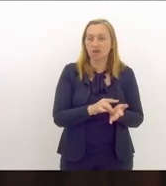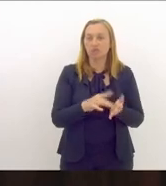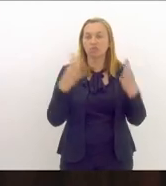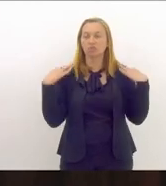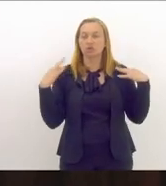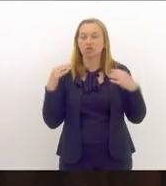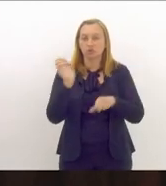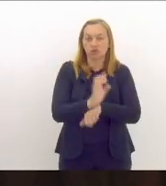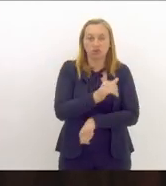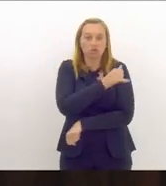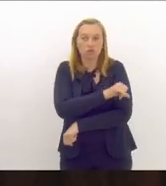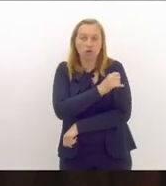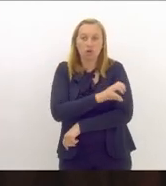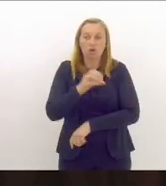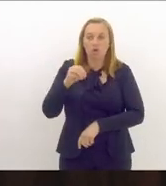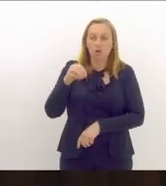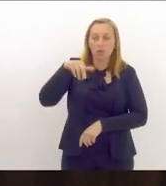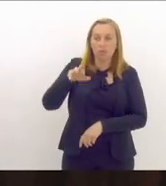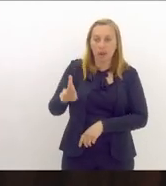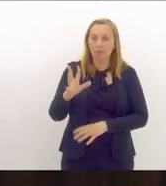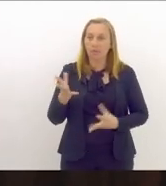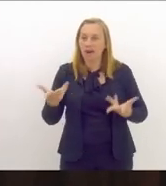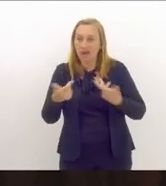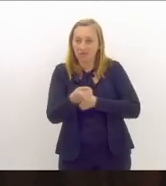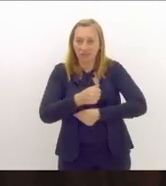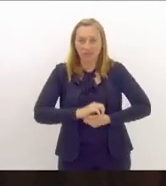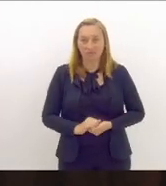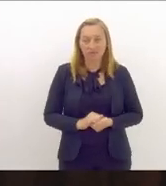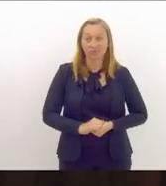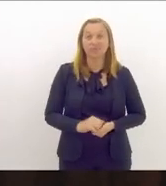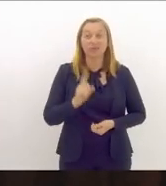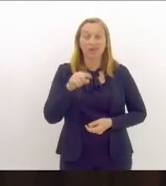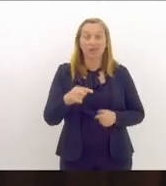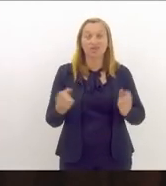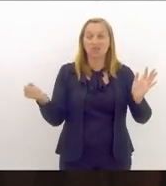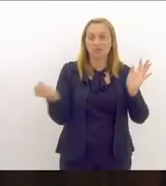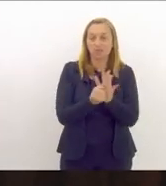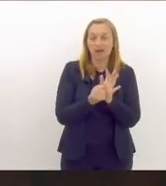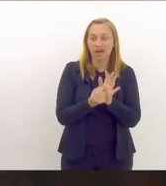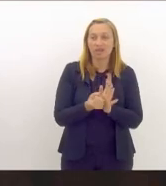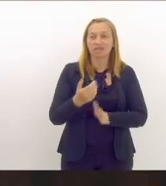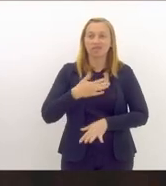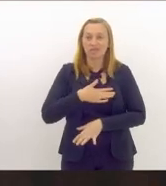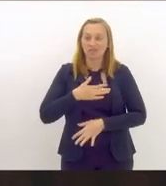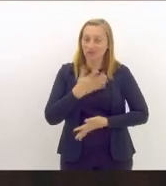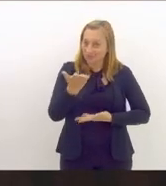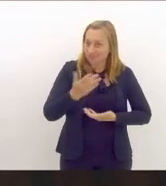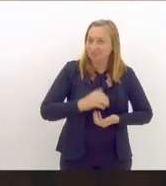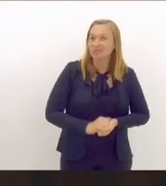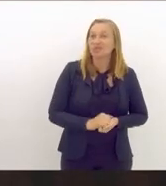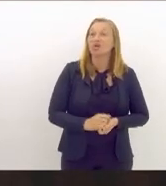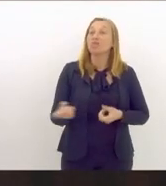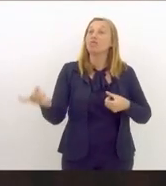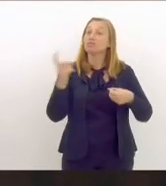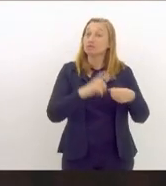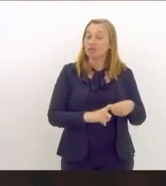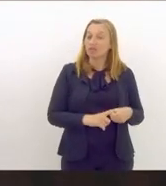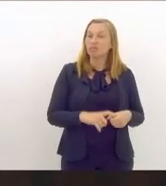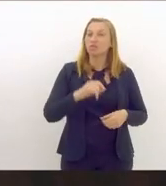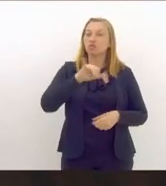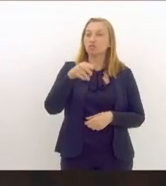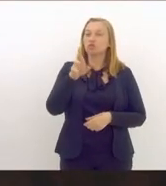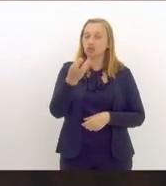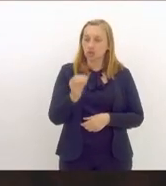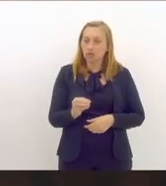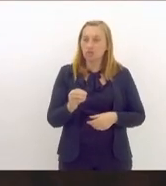do Rio de Janeiro. Omar Maravilha, é esse assim que o Omarzinho gosta. Voltamos, Juninho,